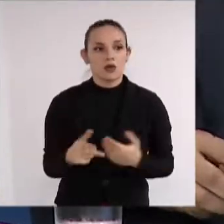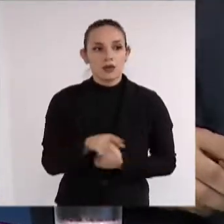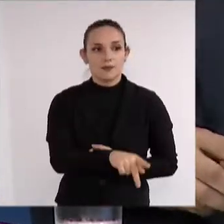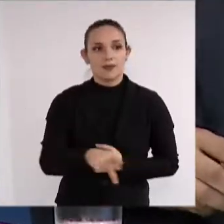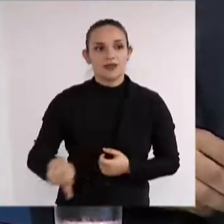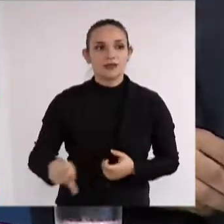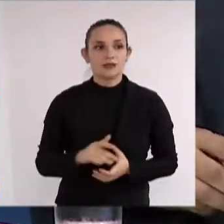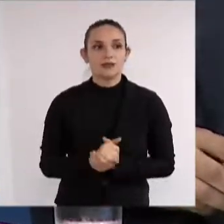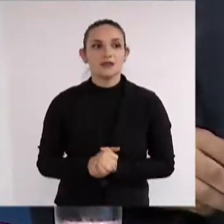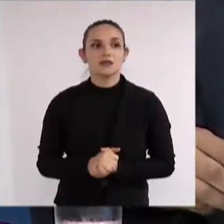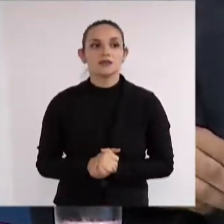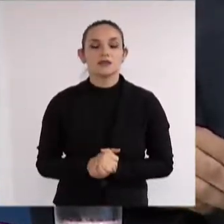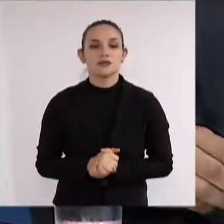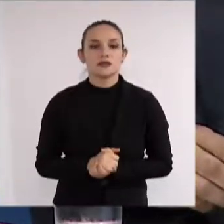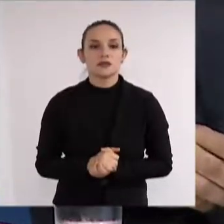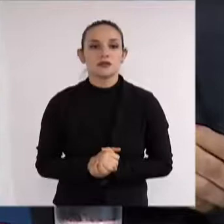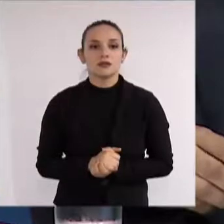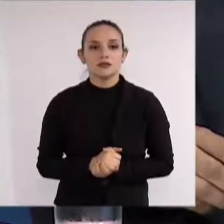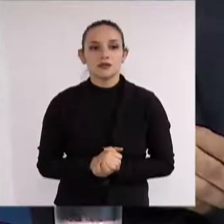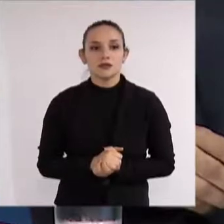solicita